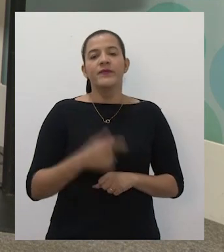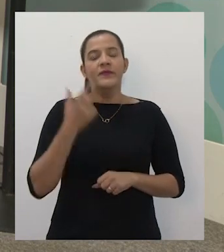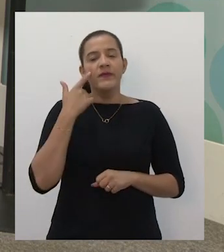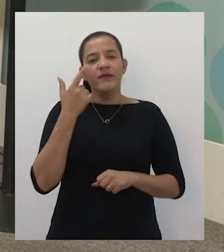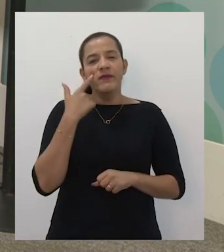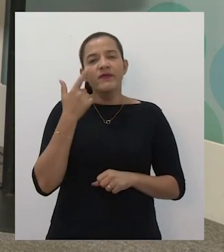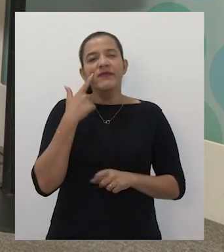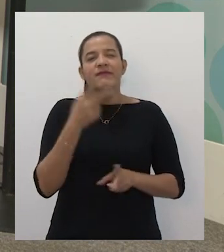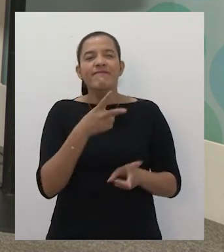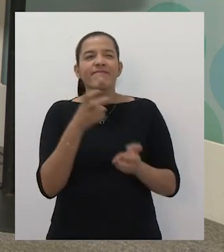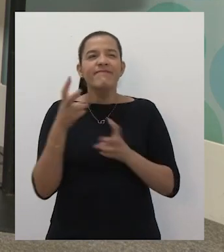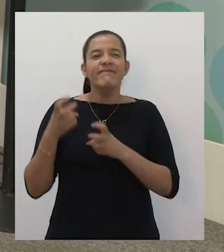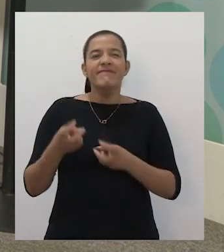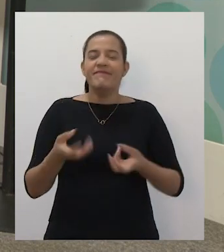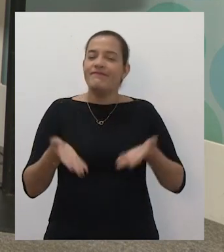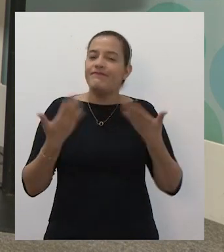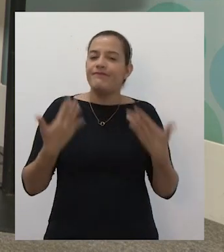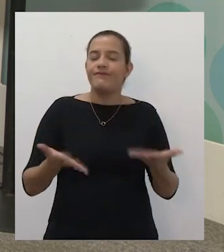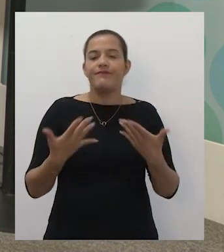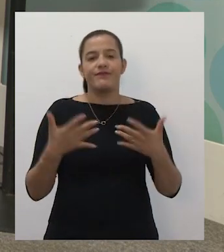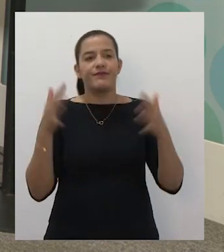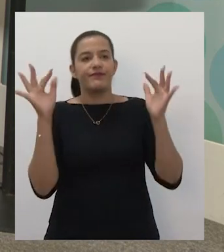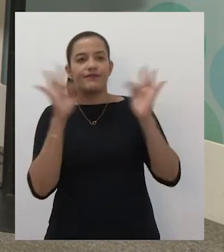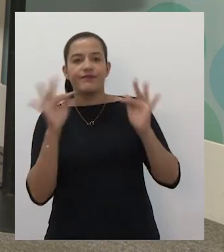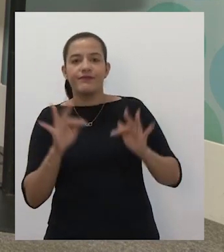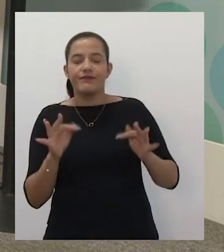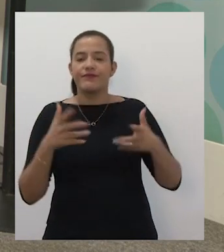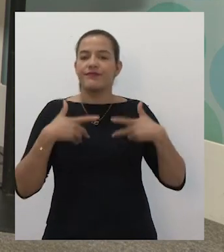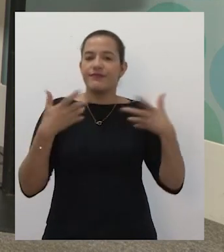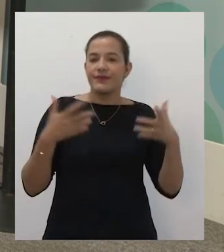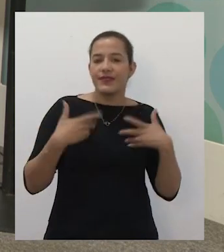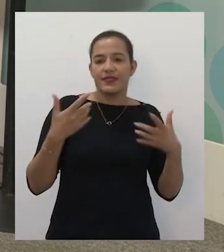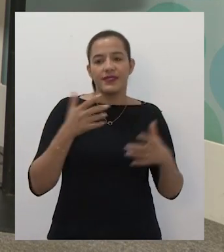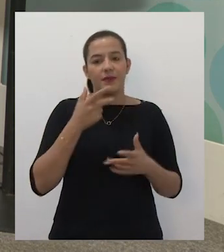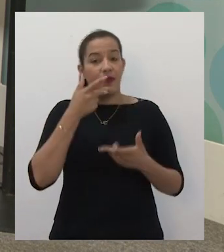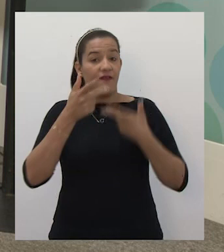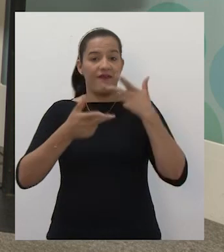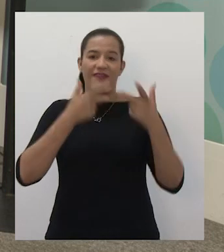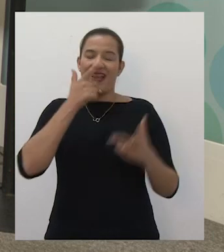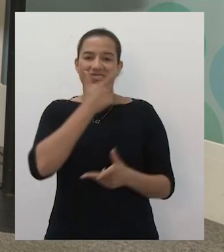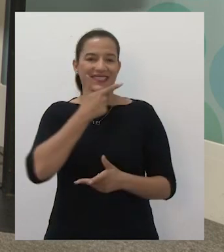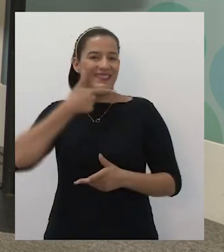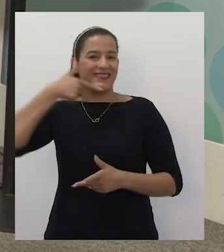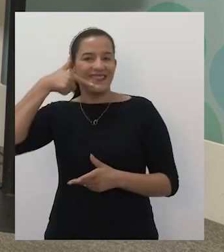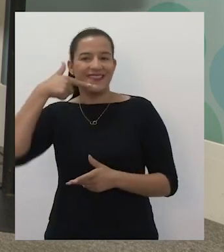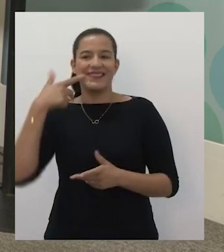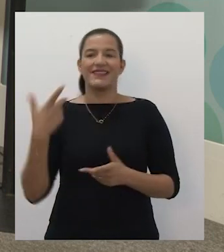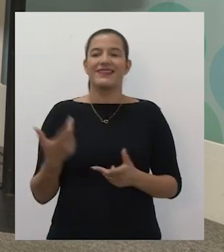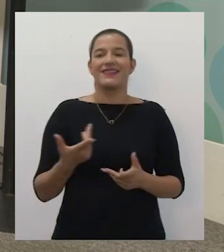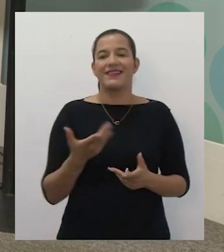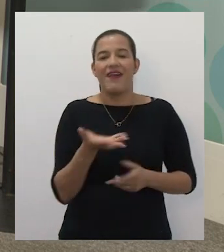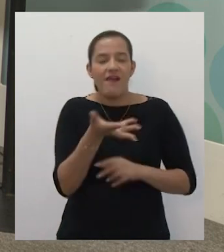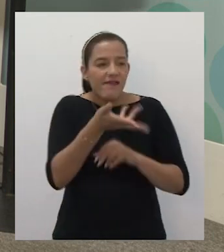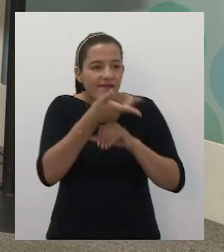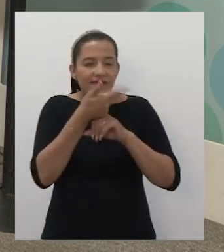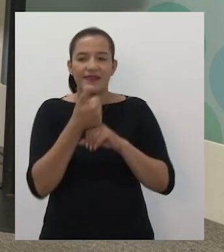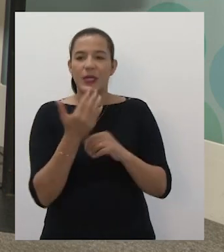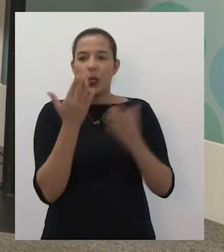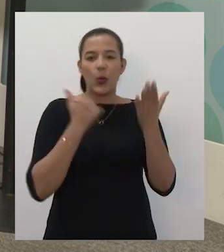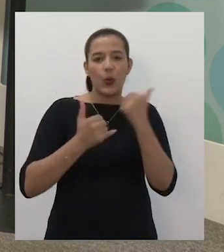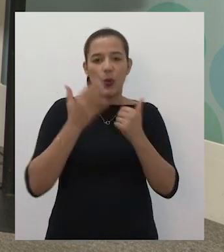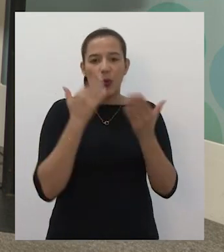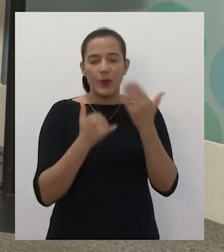sua fala, né, uma alegria, como eu comentei agora, né, ela sempre fala com um sorriso grande, essa história de trazer as pessoas com comidinhas, né, de